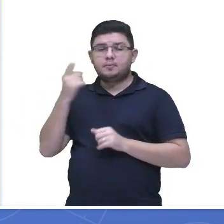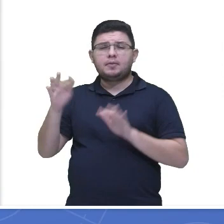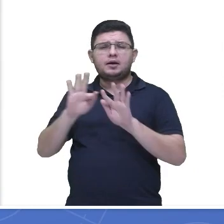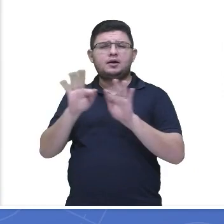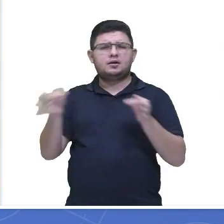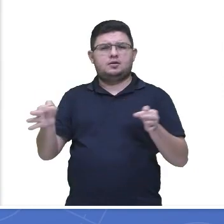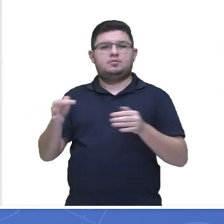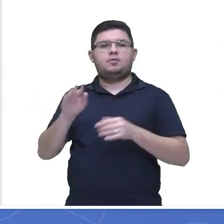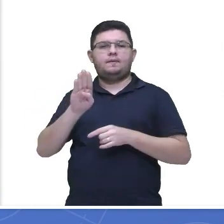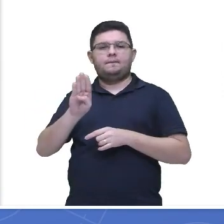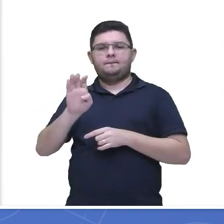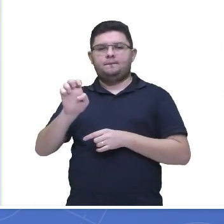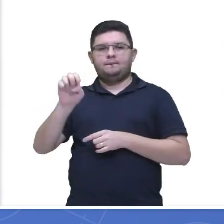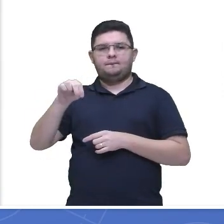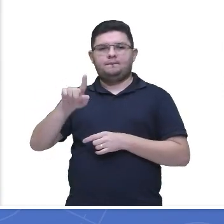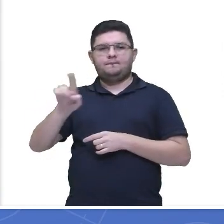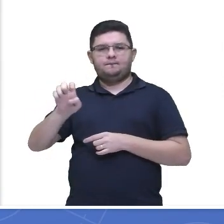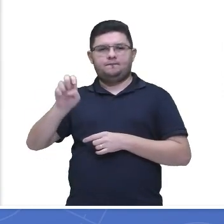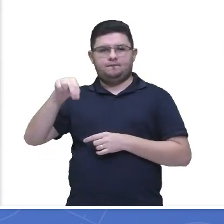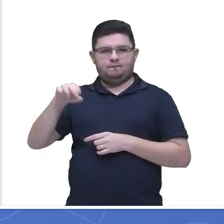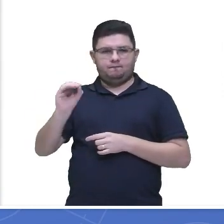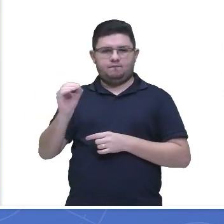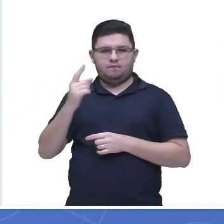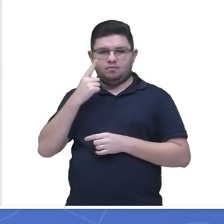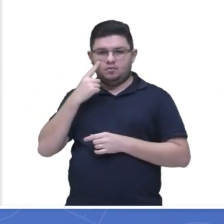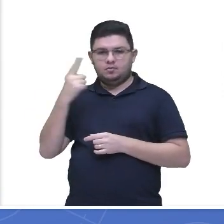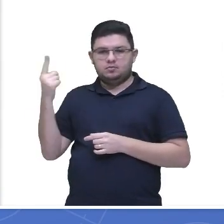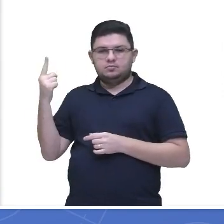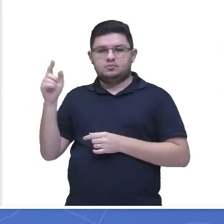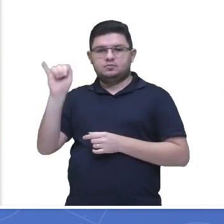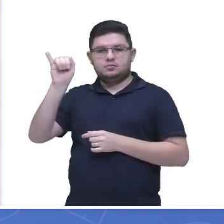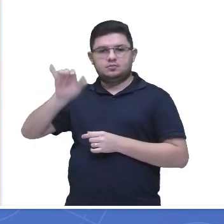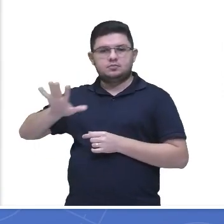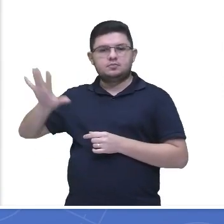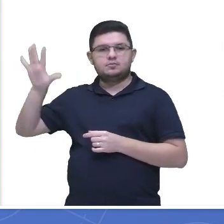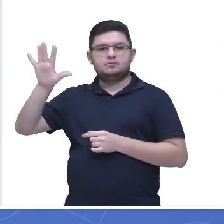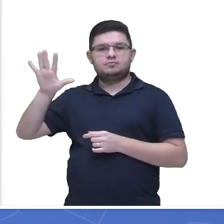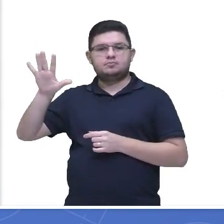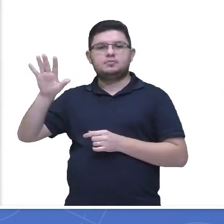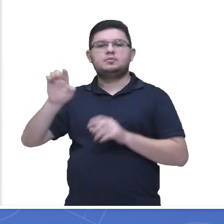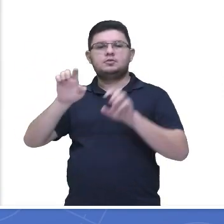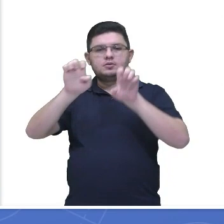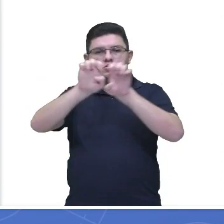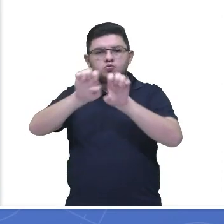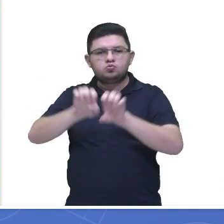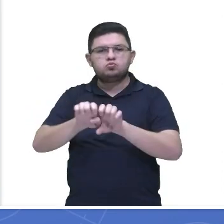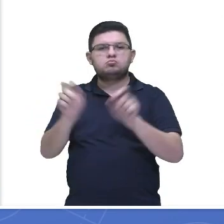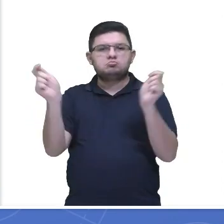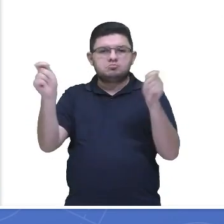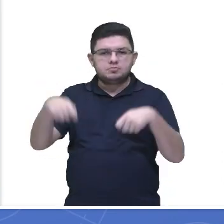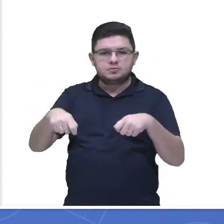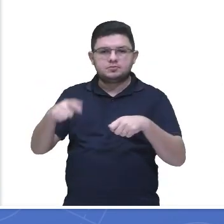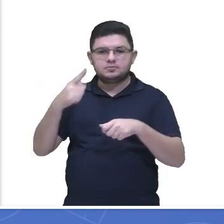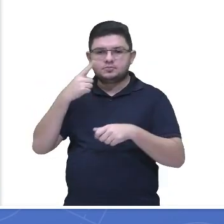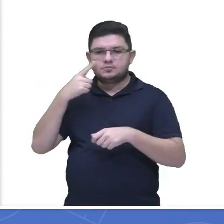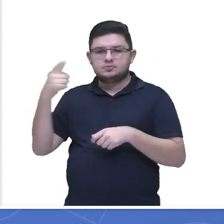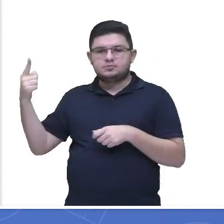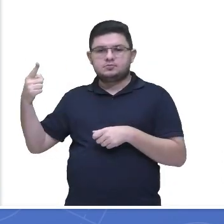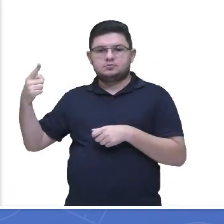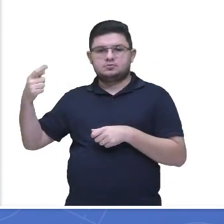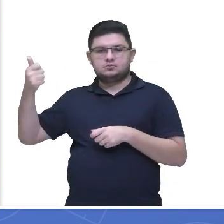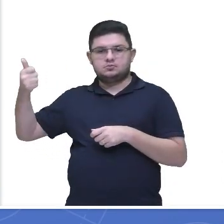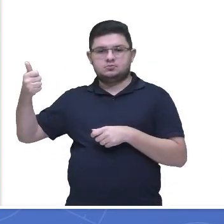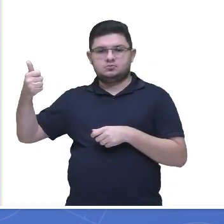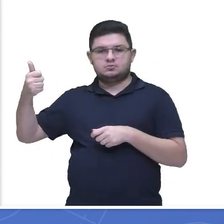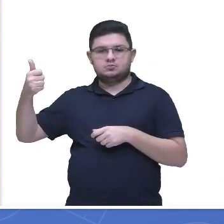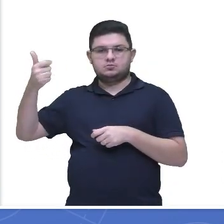que é representado aqui por essas 3 estruturas, tá bom? Esse composto